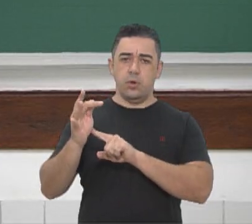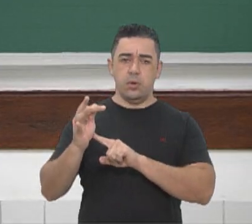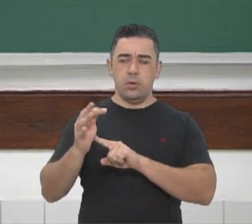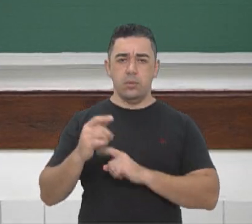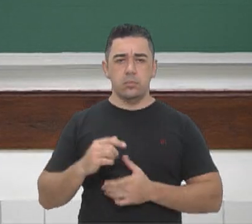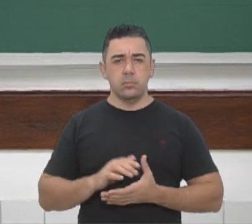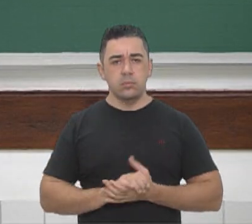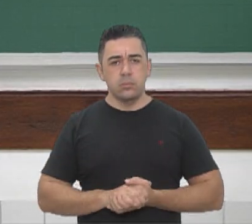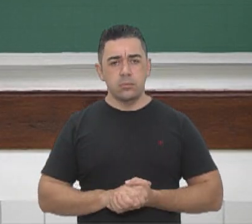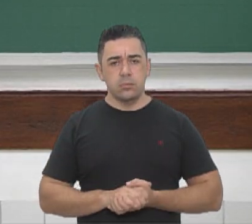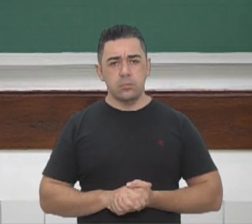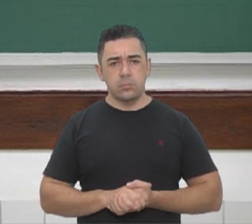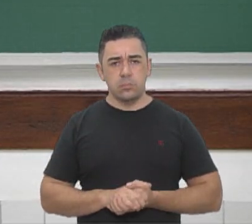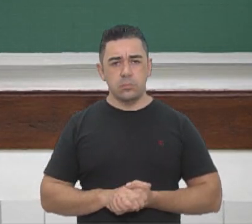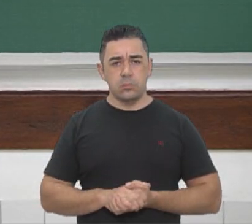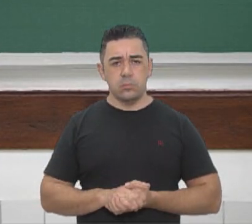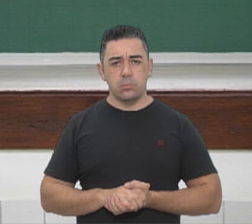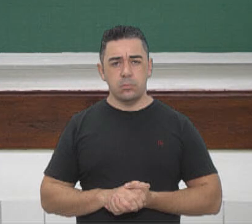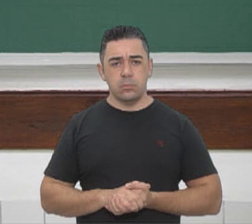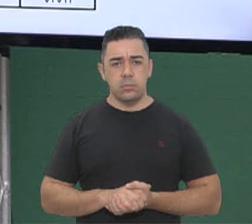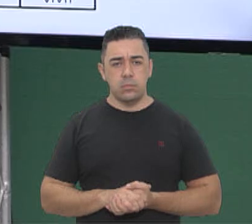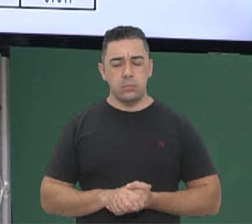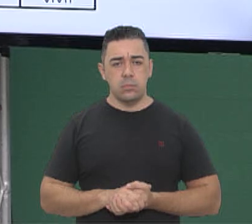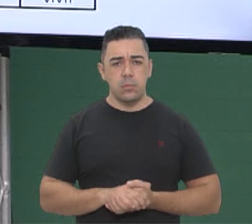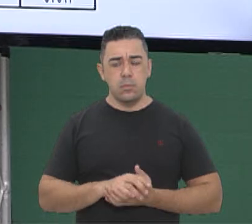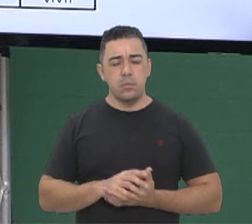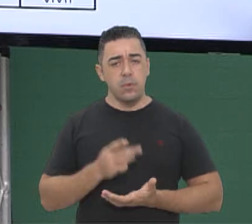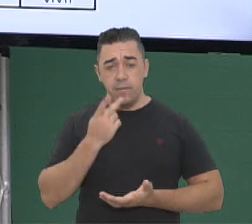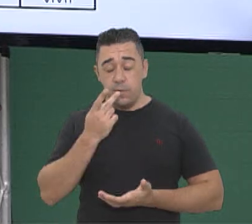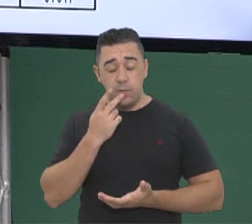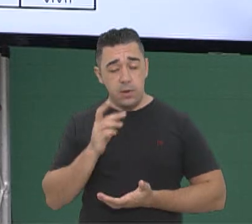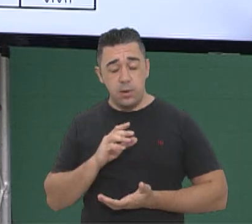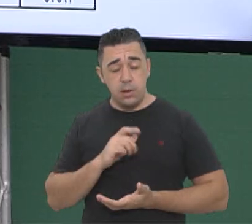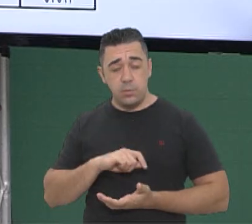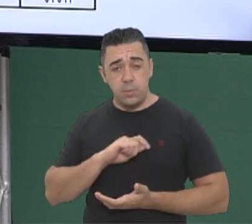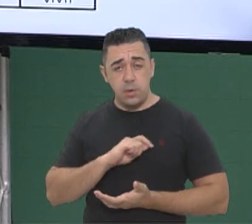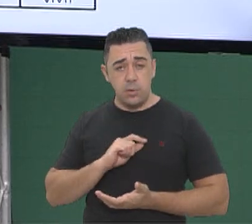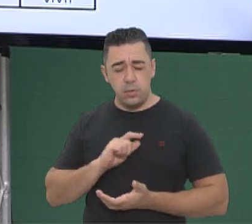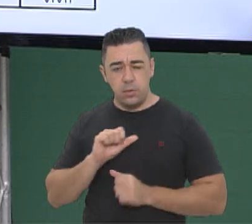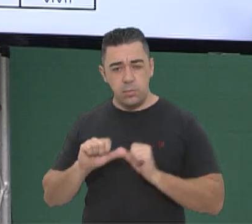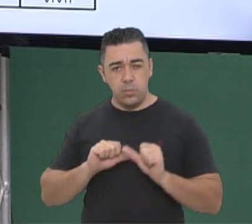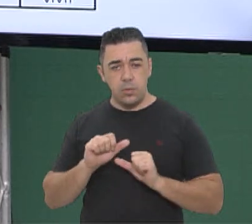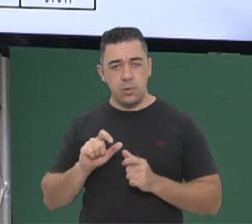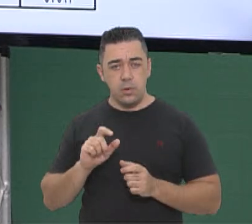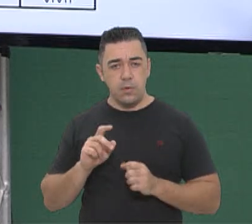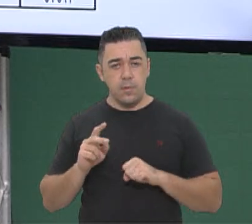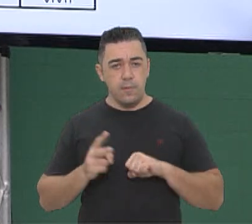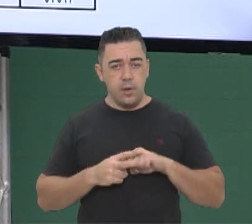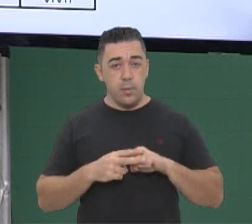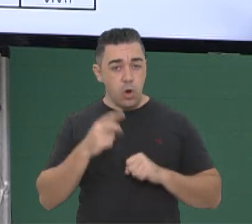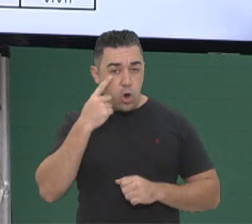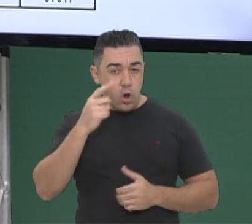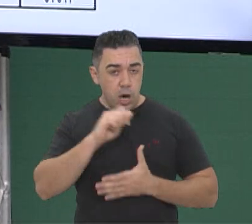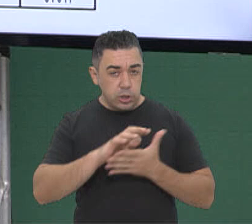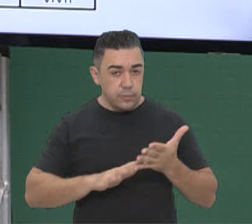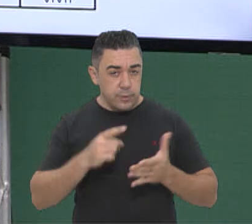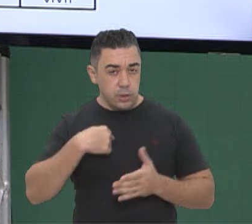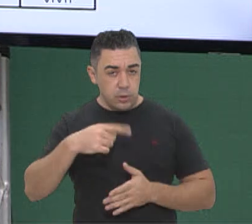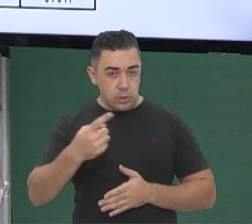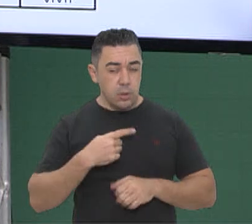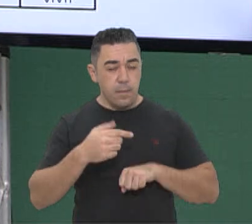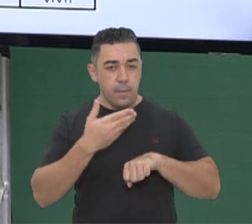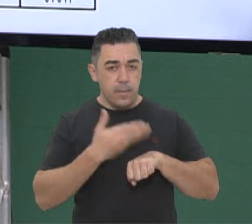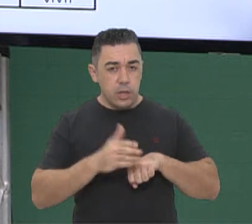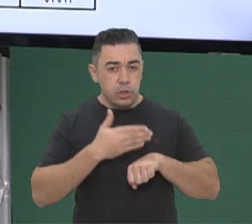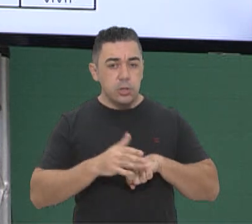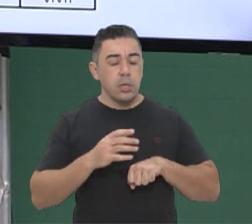a hablar. Eu hablaré. Futuro e perífrasis verbal. Ok? Vamos ver os exercícios que nós temos para praticar e